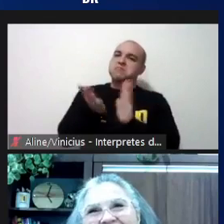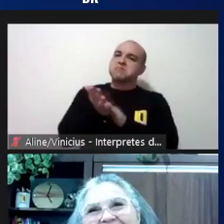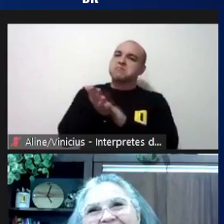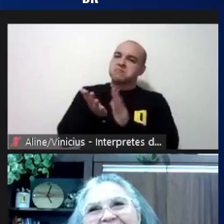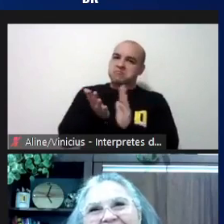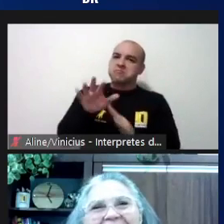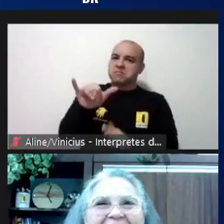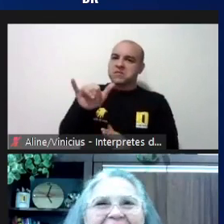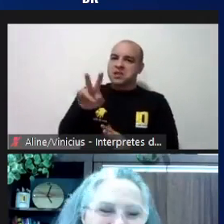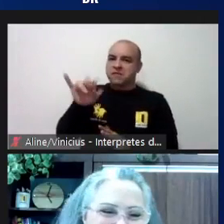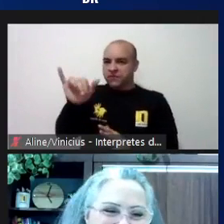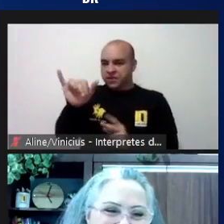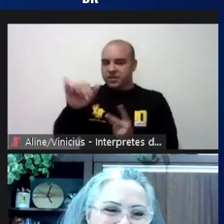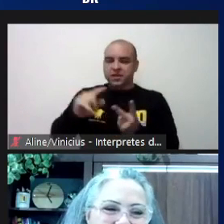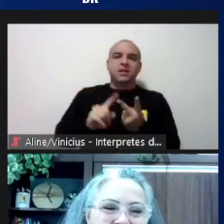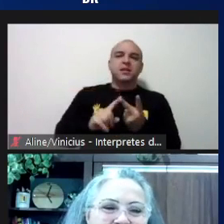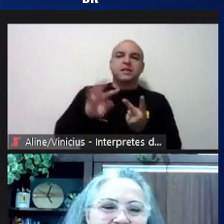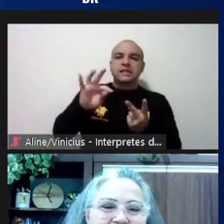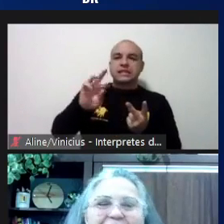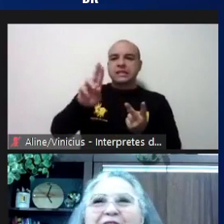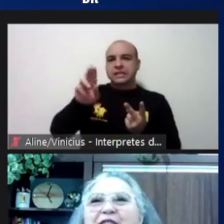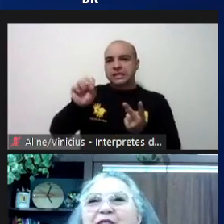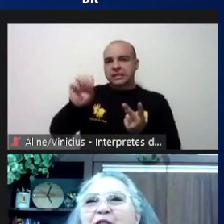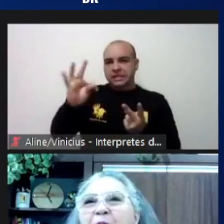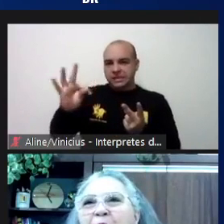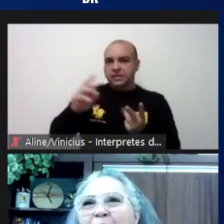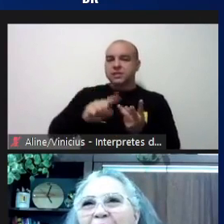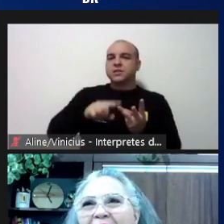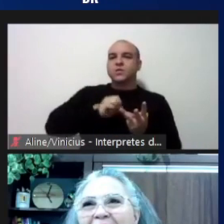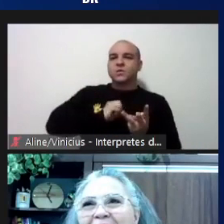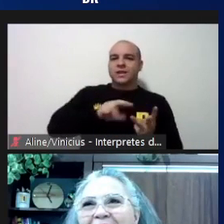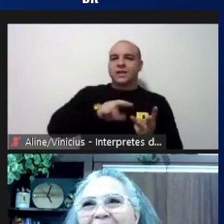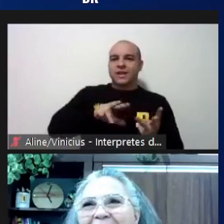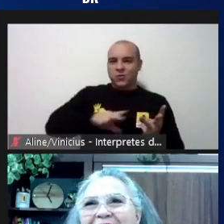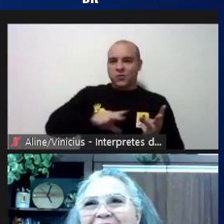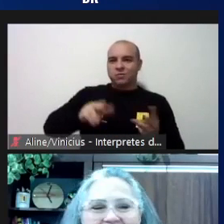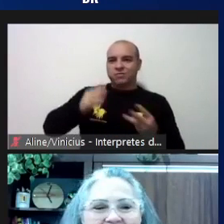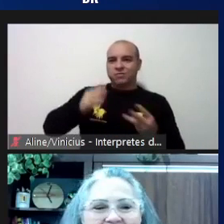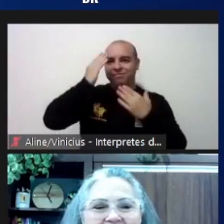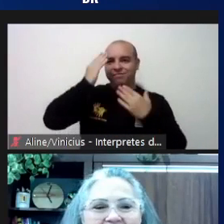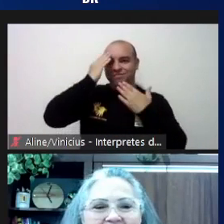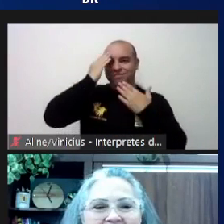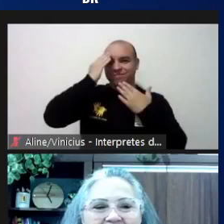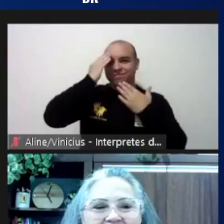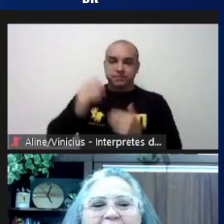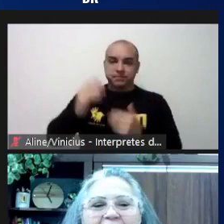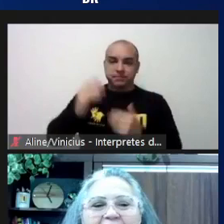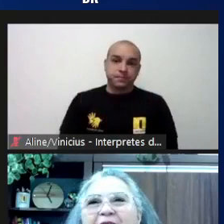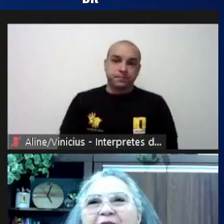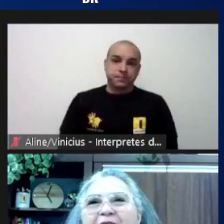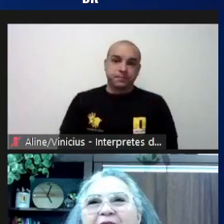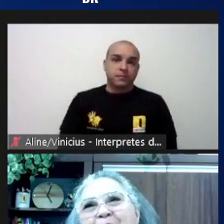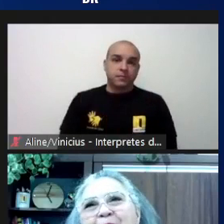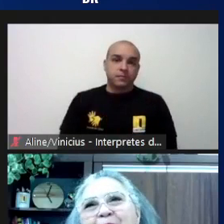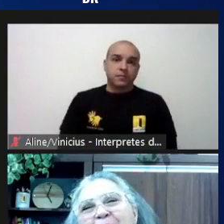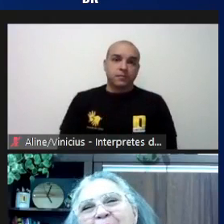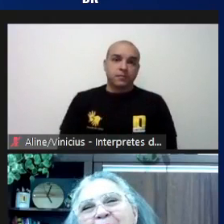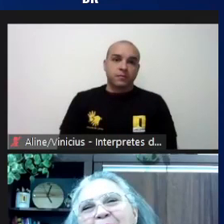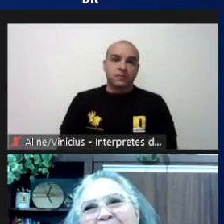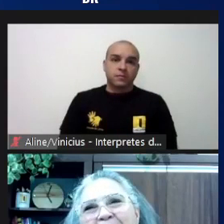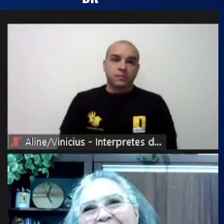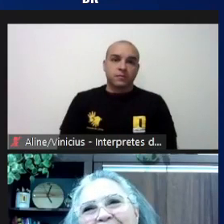bacana. Obrigada, Marta, por estar aqui conosco. Temos algumas perguntas, Ive. Vou falar com você do